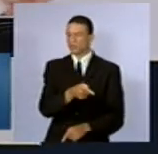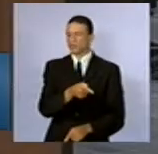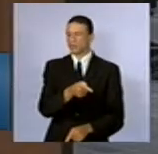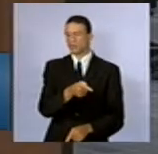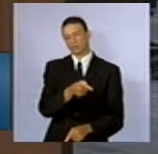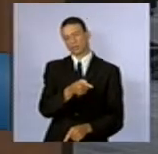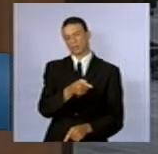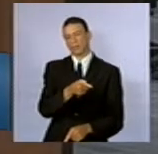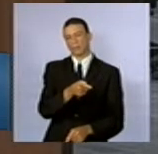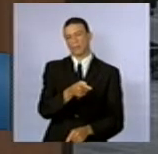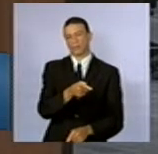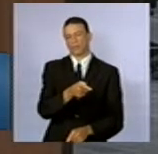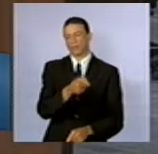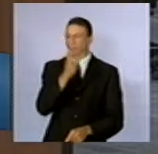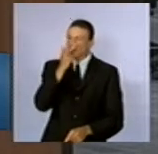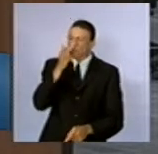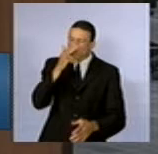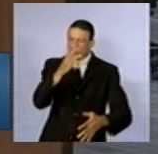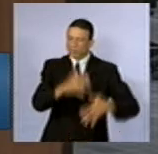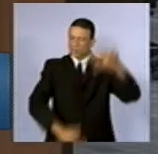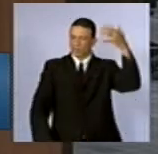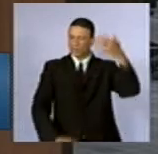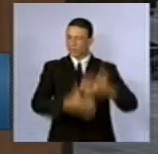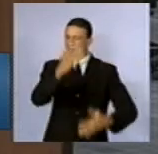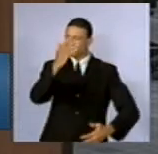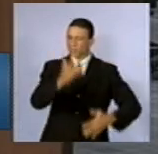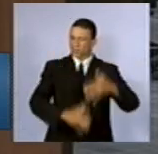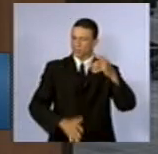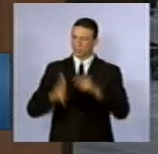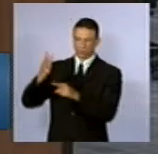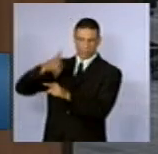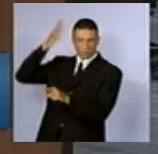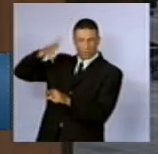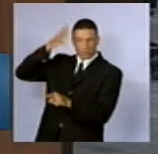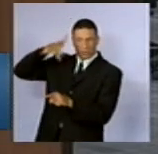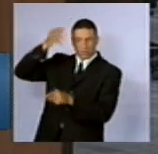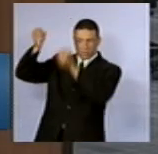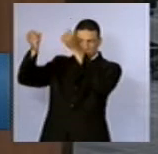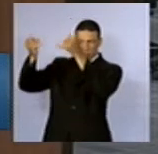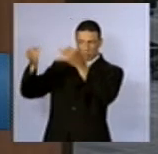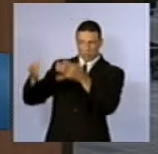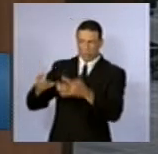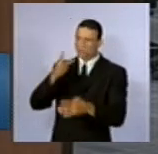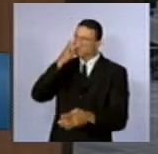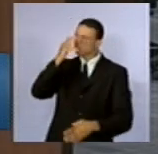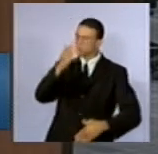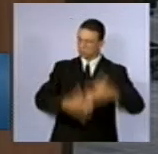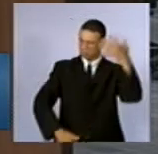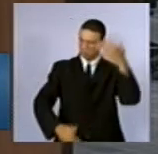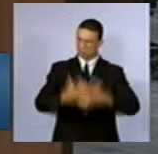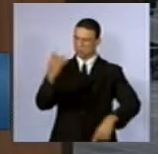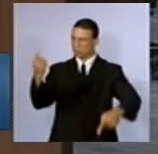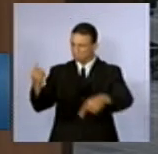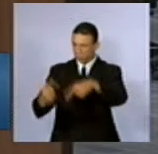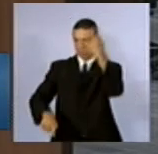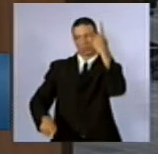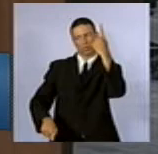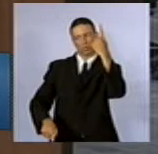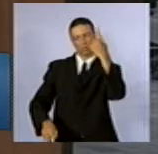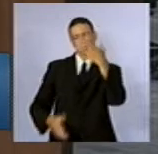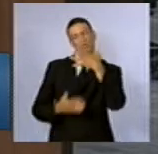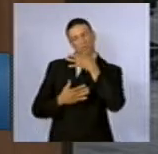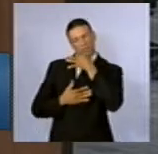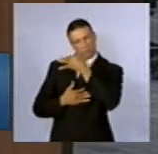estão exatamente conflitando com esse discurso que os senhores estão colocando aqui. Então, acho que